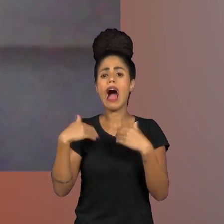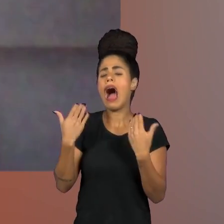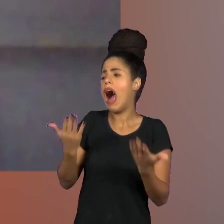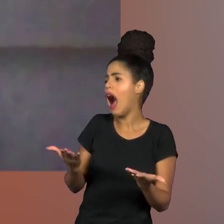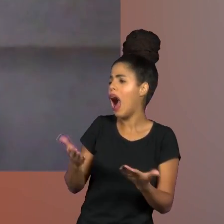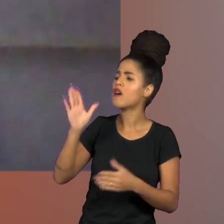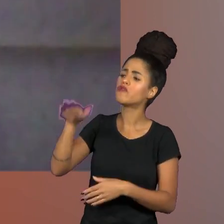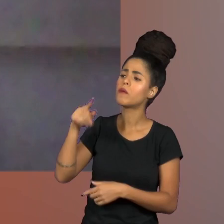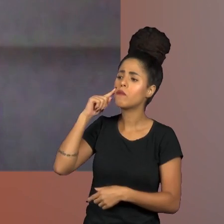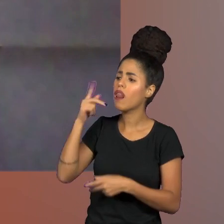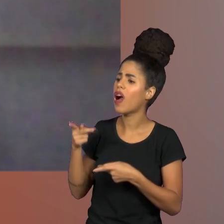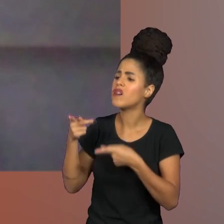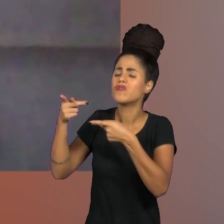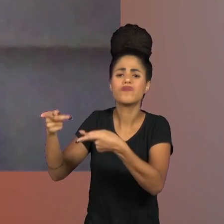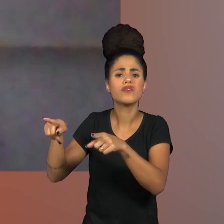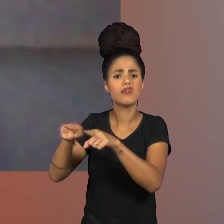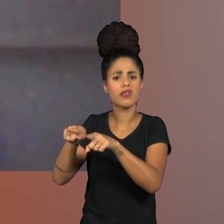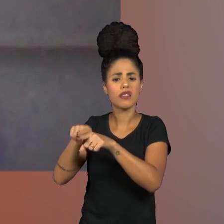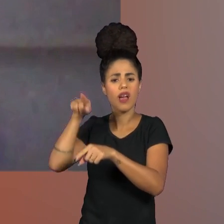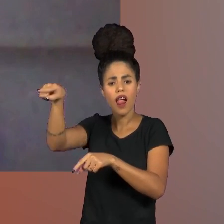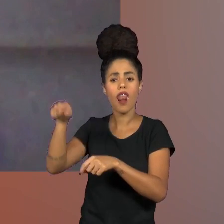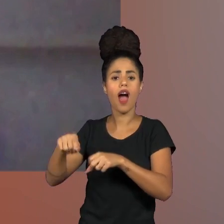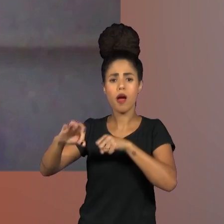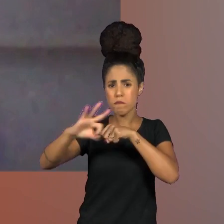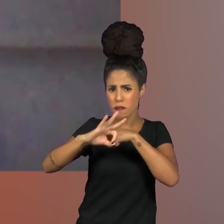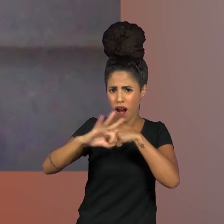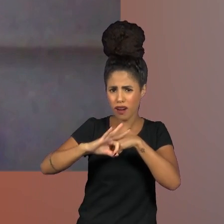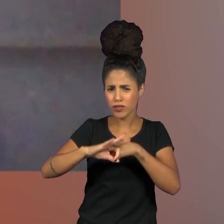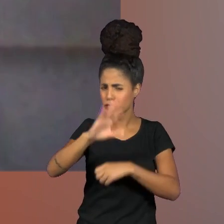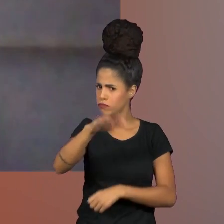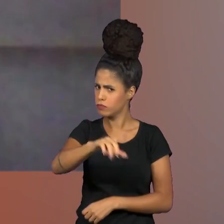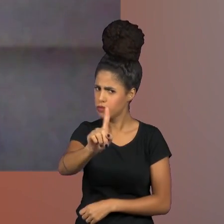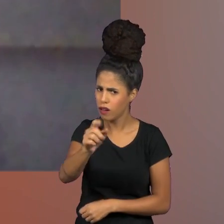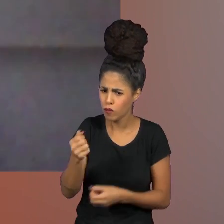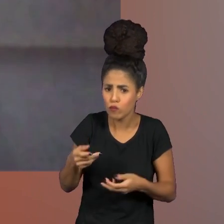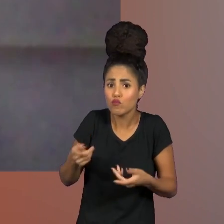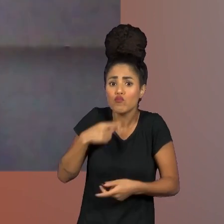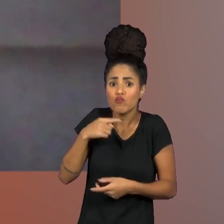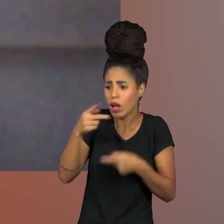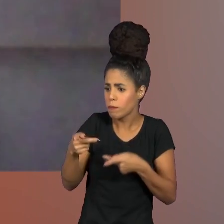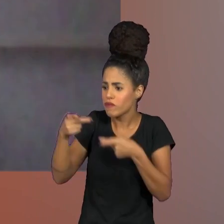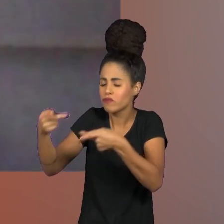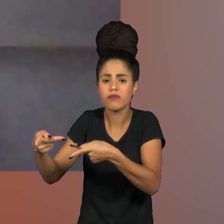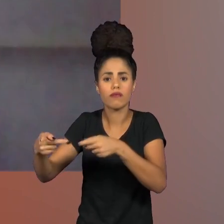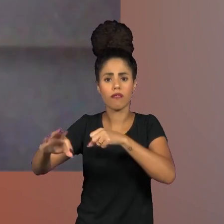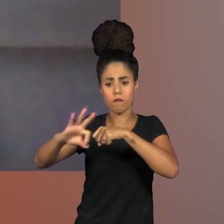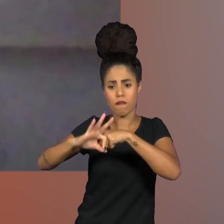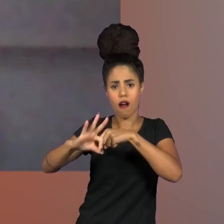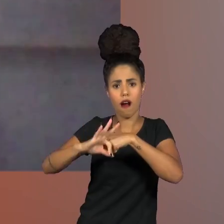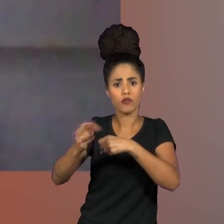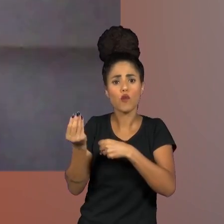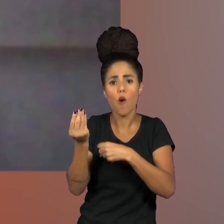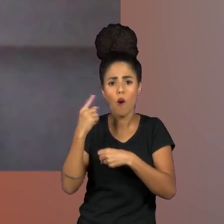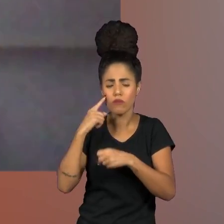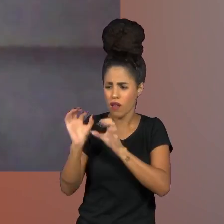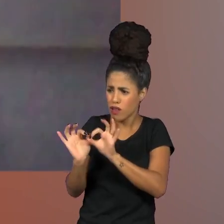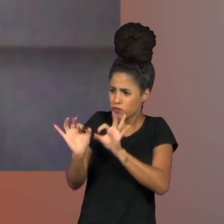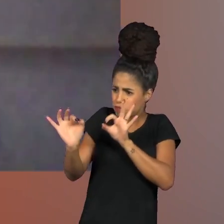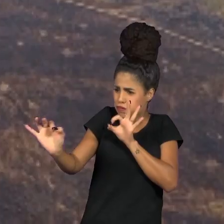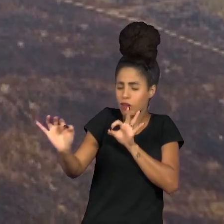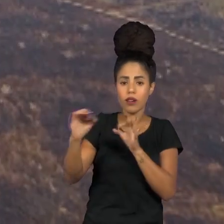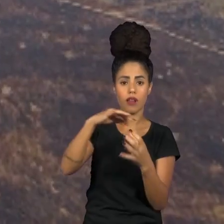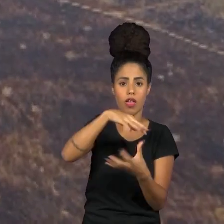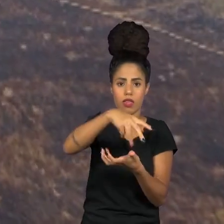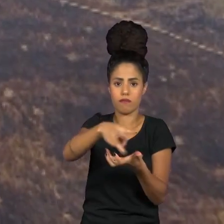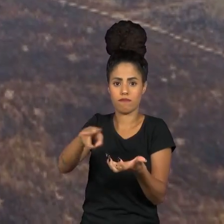lá para Marte. E vamos lá para Marte. Existe plano B. Fora da Terra é o maior estresse